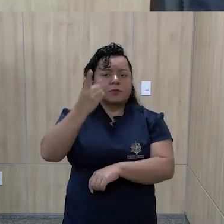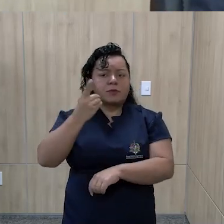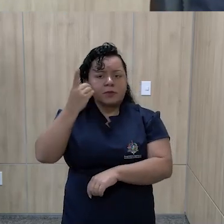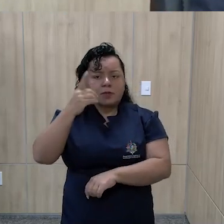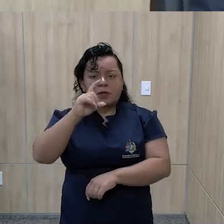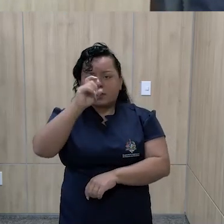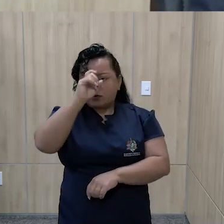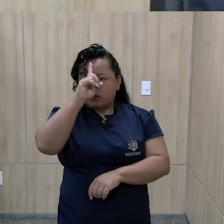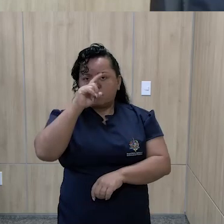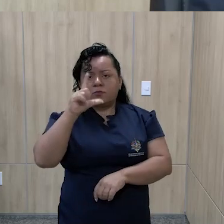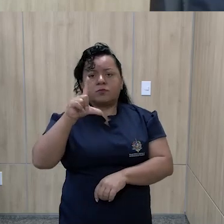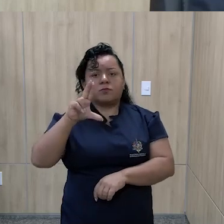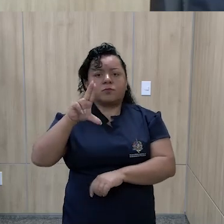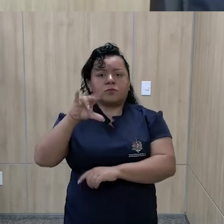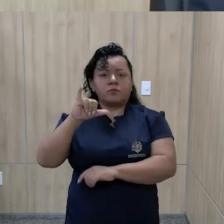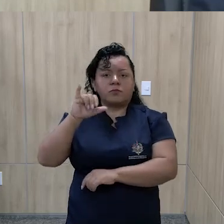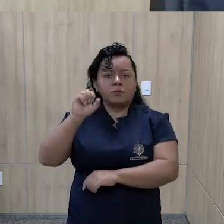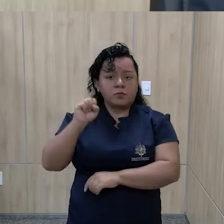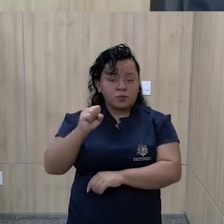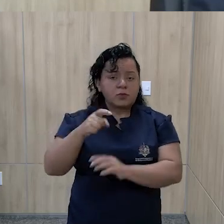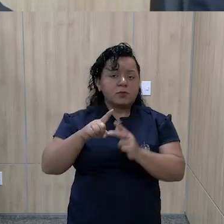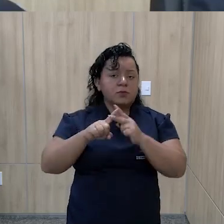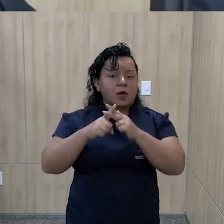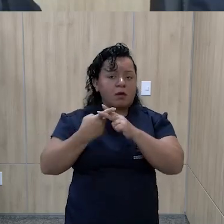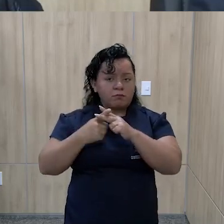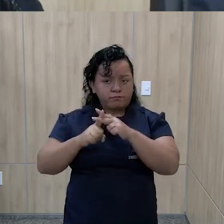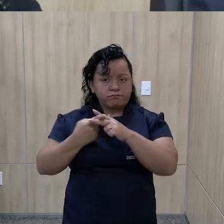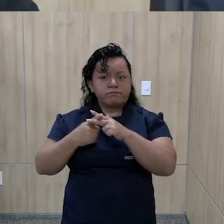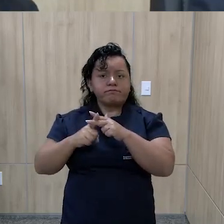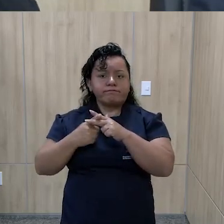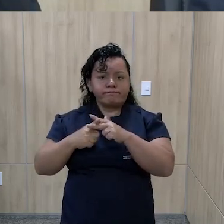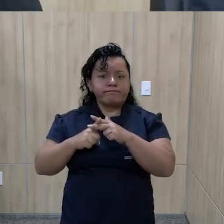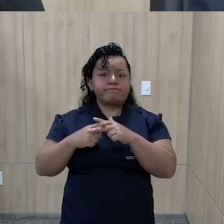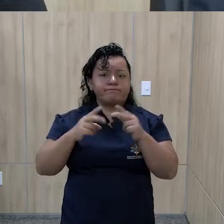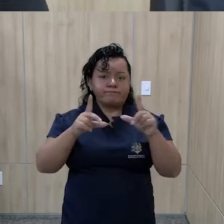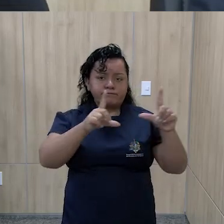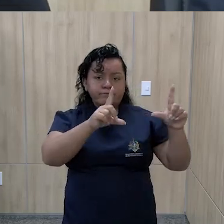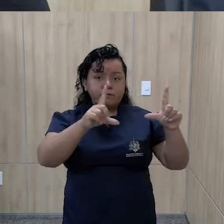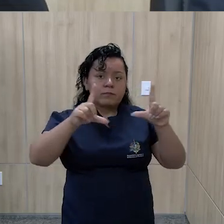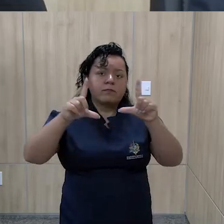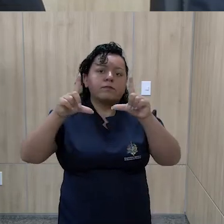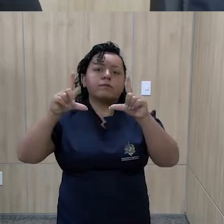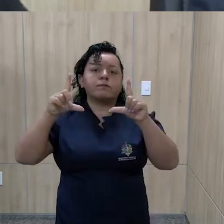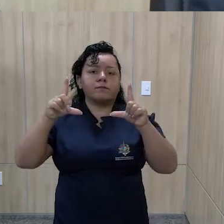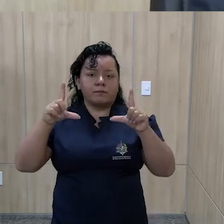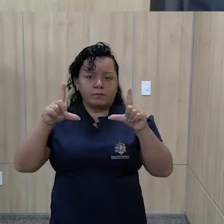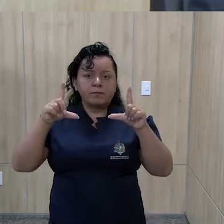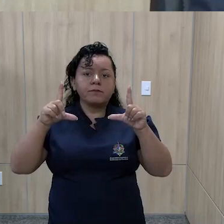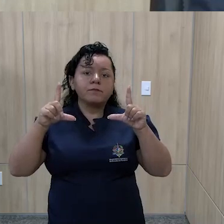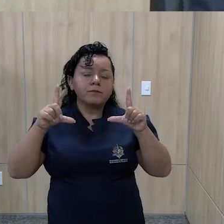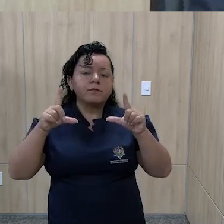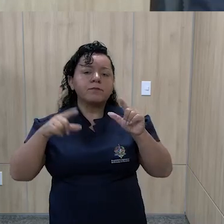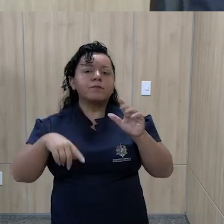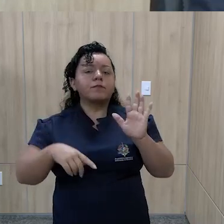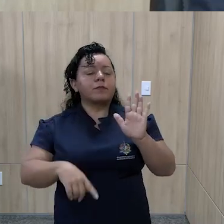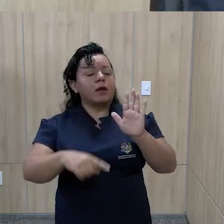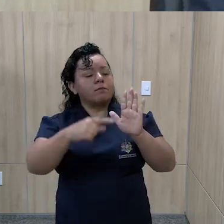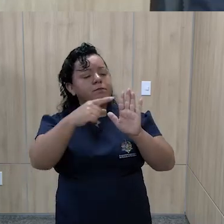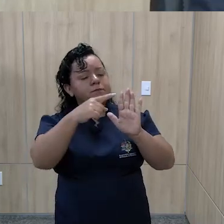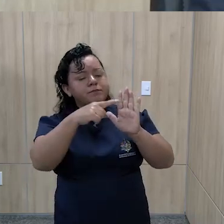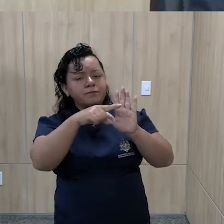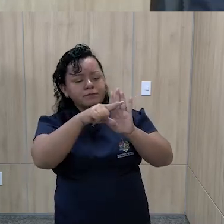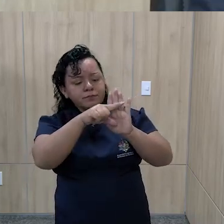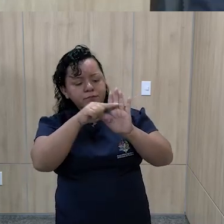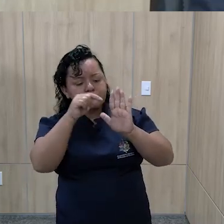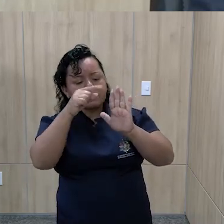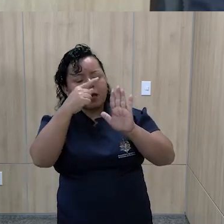para que nós possamos corrigir e eu vou apenas virar para tela aqui para ficar registrado eu analisei artigo